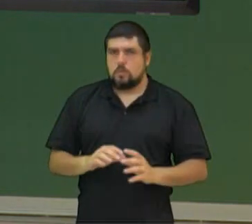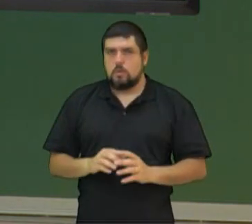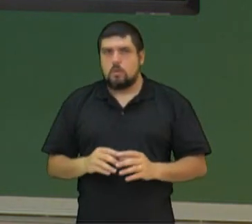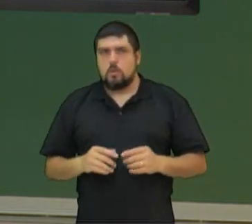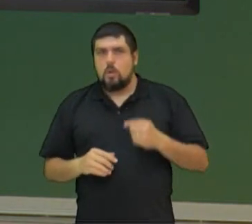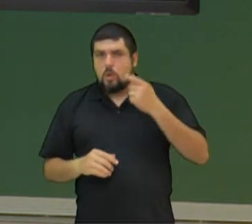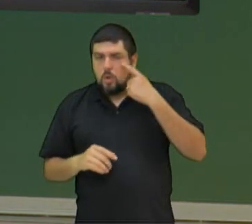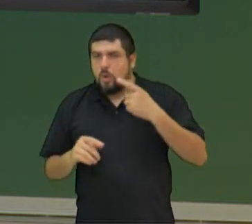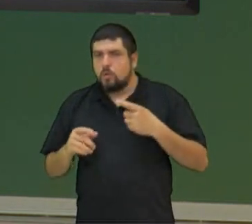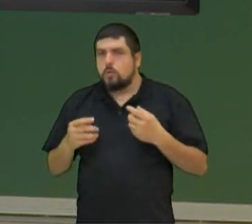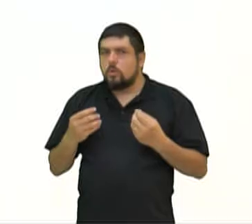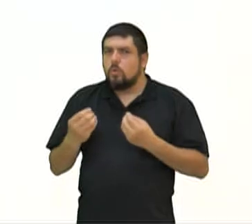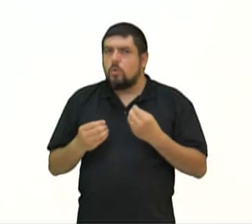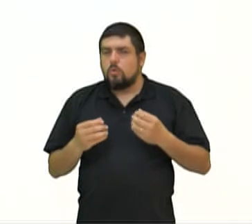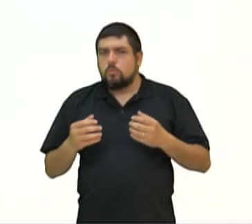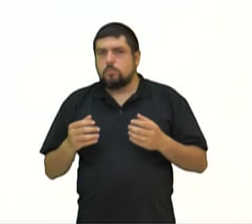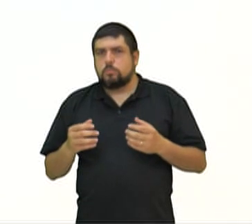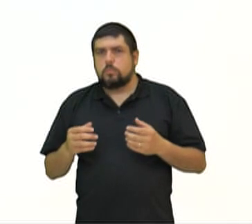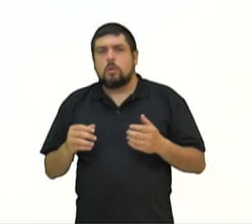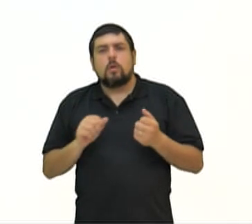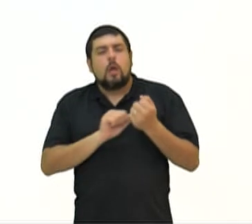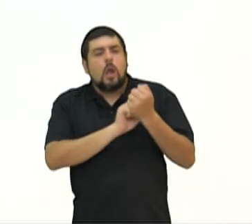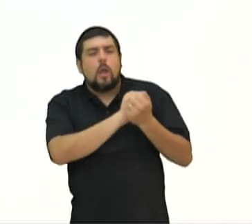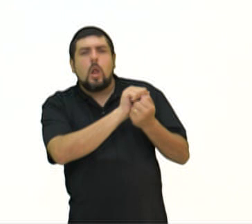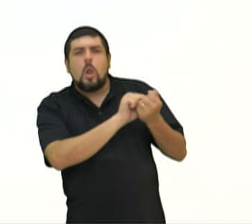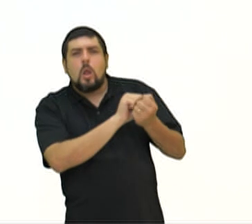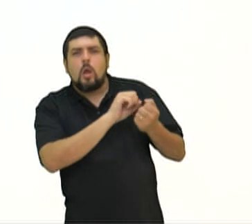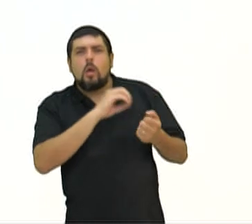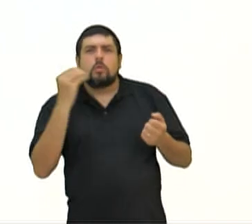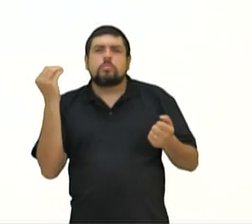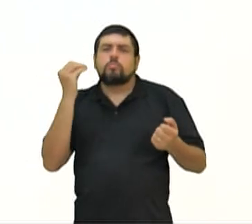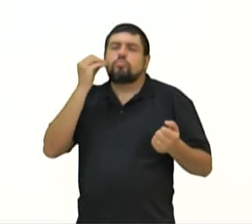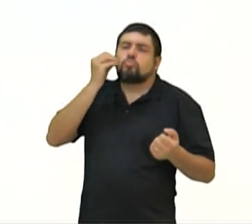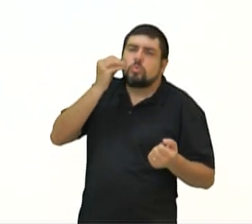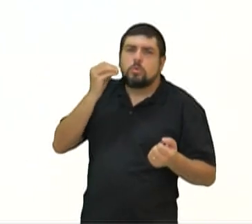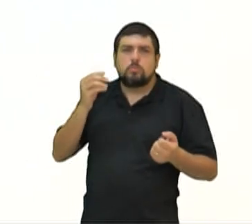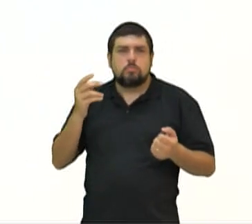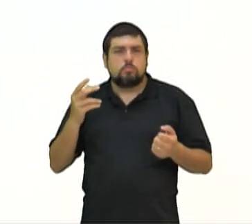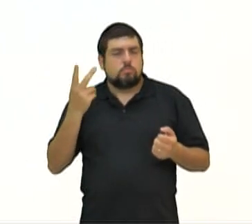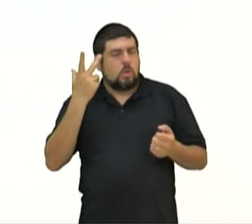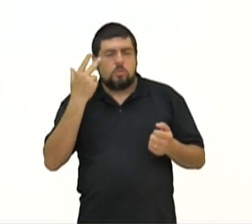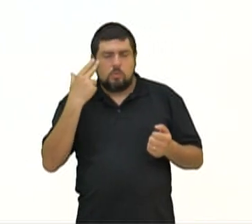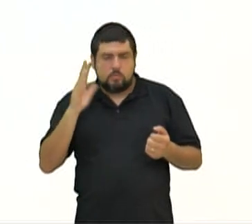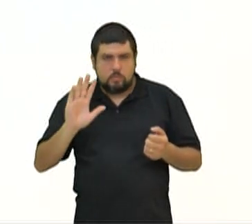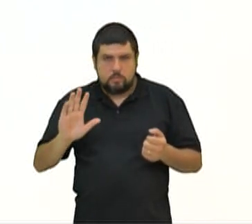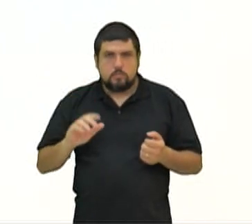gente não pega. Beijo no rosto ou mesmo na boca da pessoa, tá?